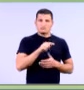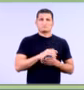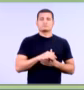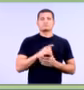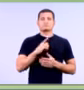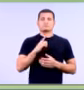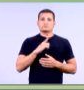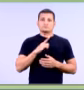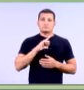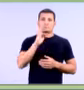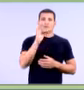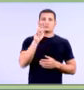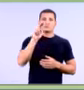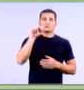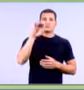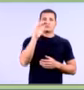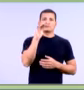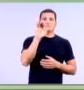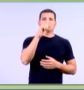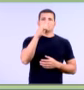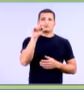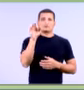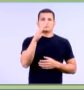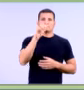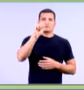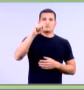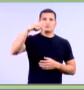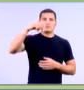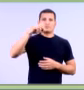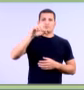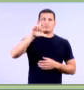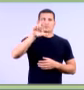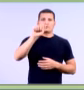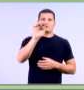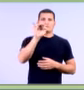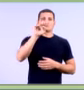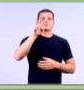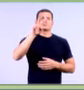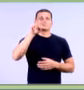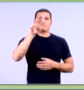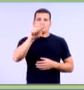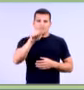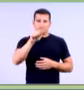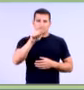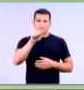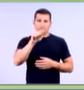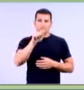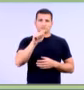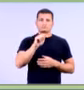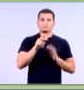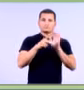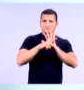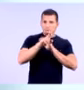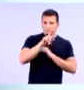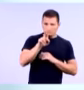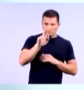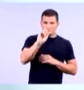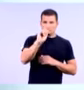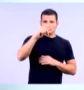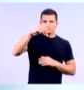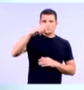função apelativa. Vejam só que o próprio nome já quer dizer, né, já expressa o